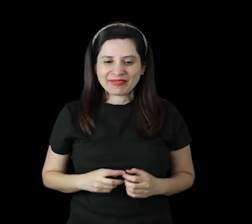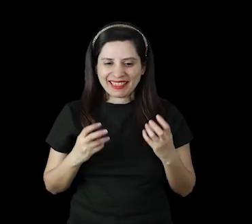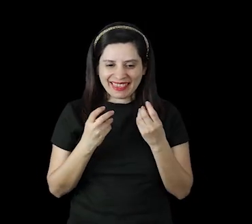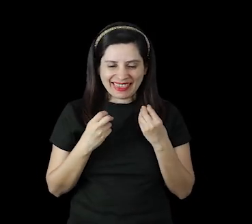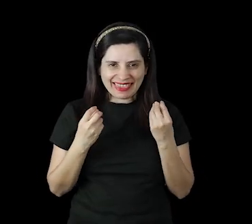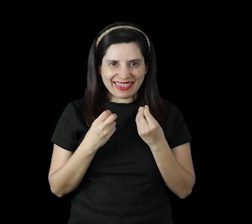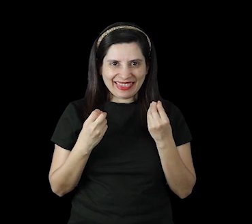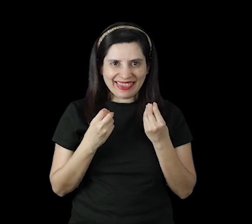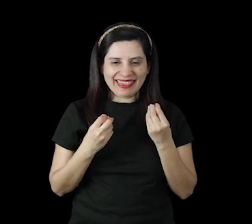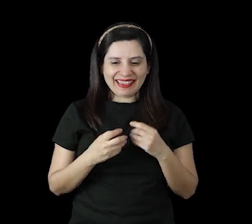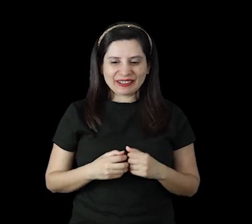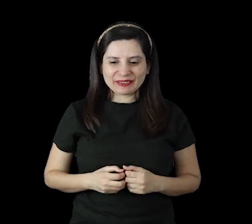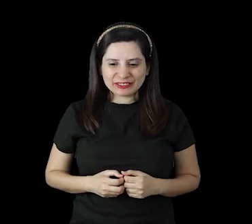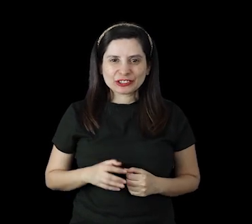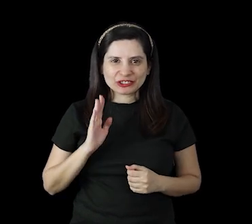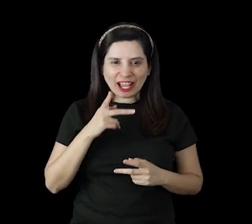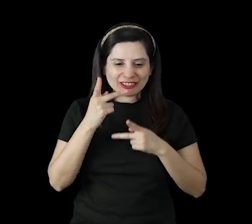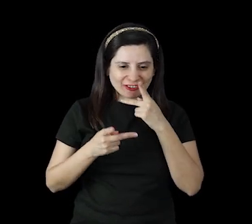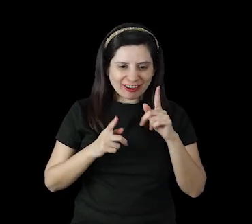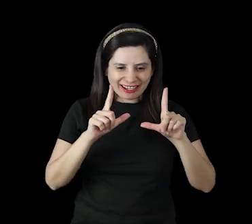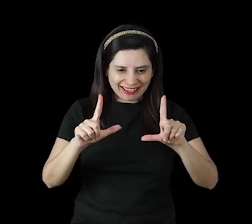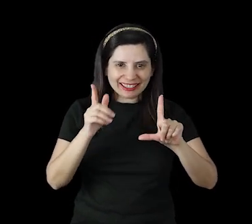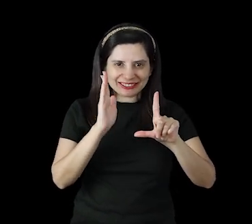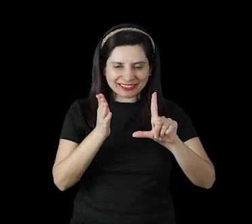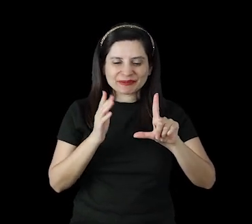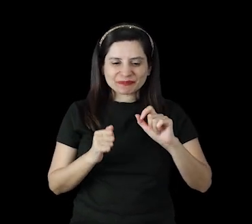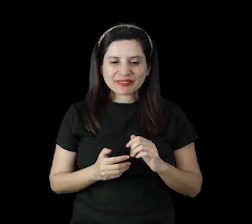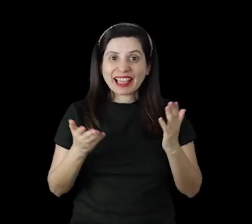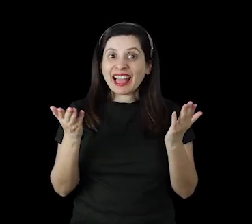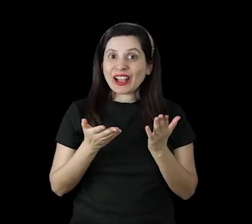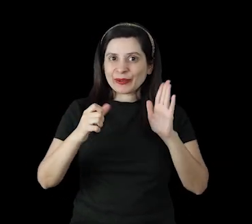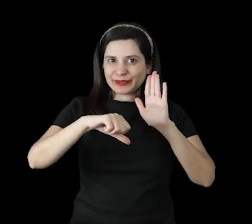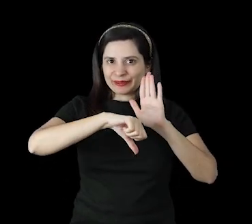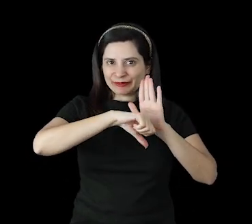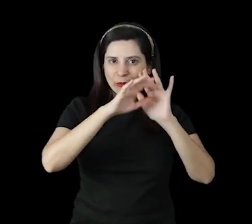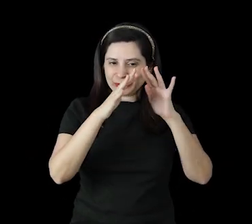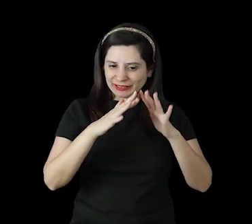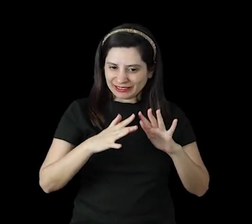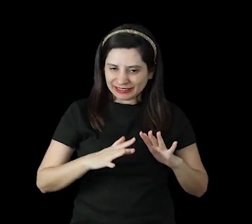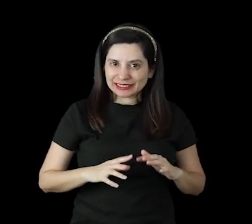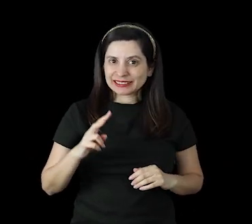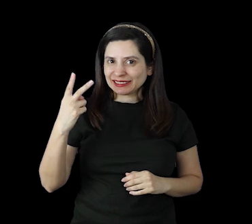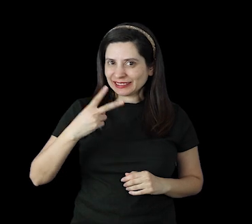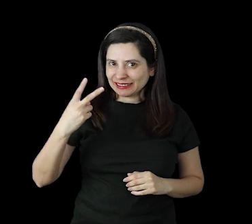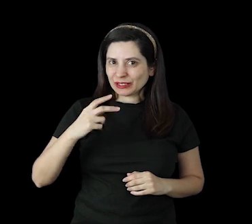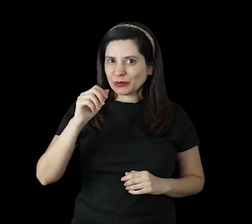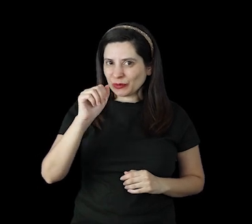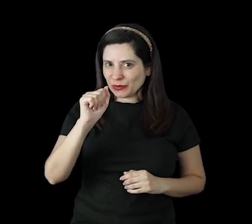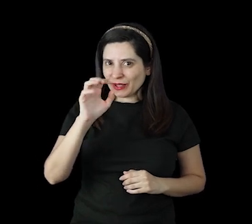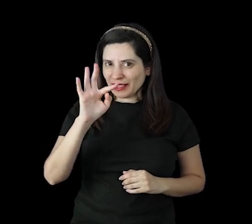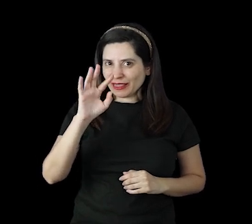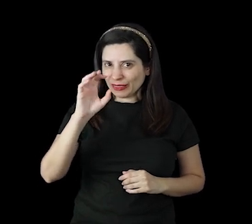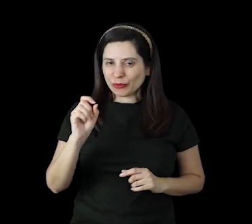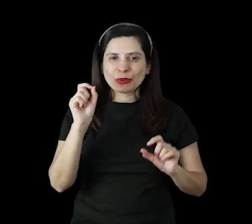Eh, tá, isso já falei, já falei. A crise, que é o segundo ato, é algo que